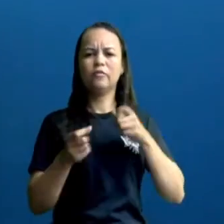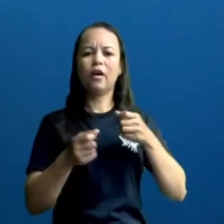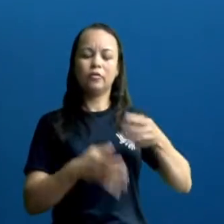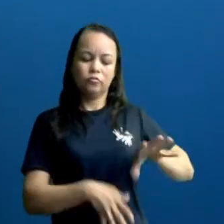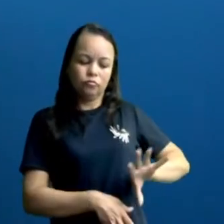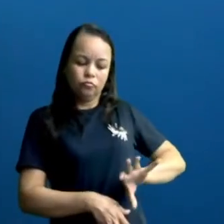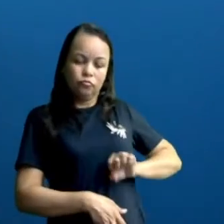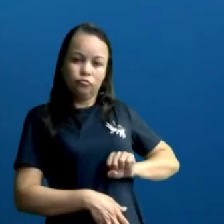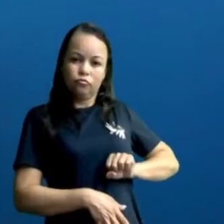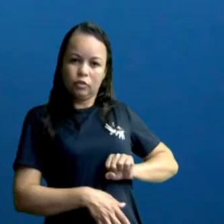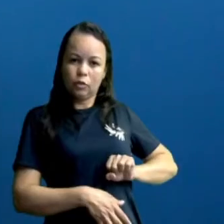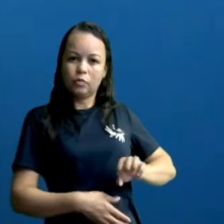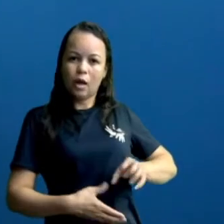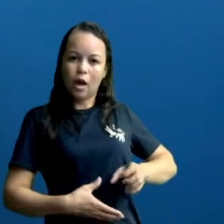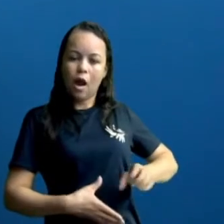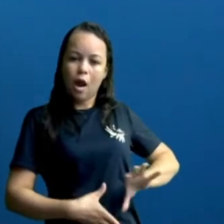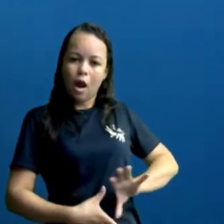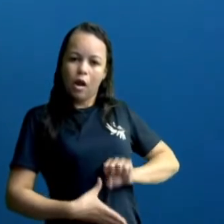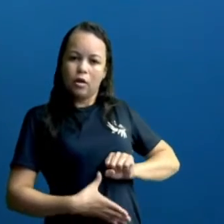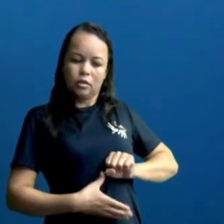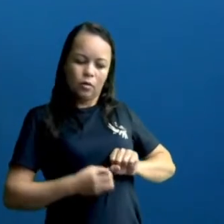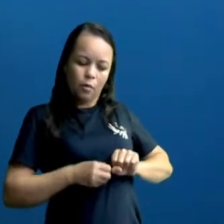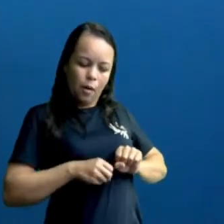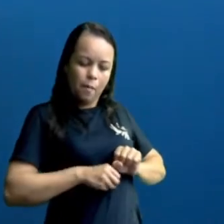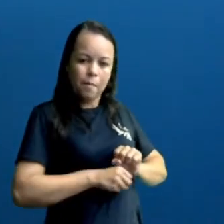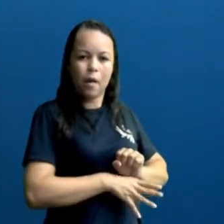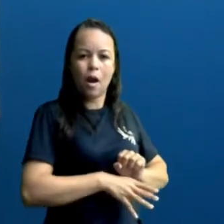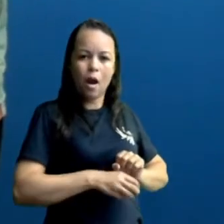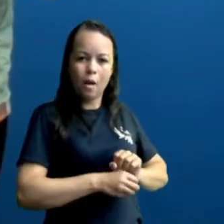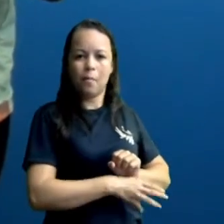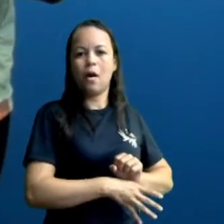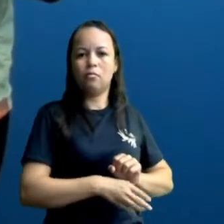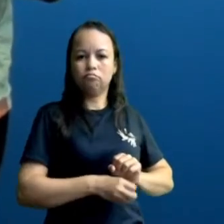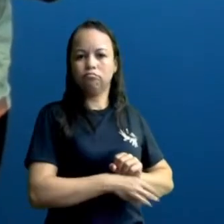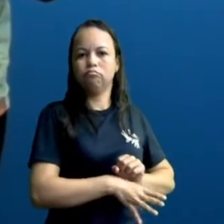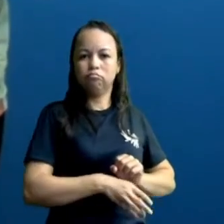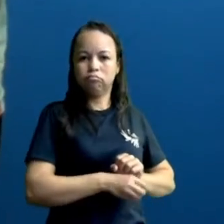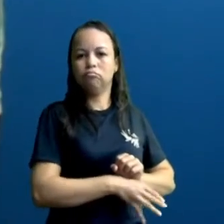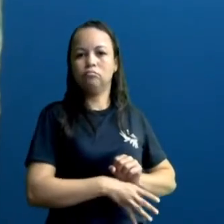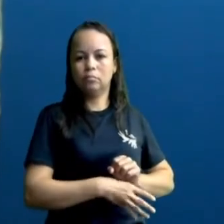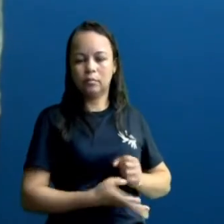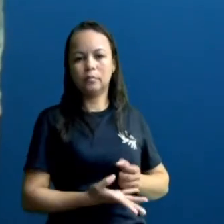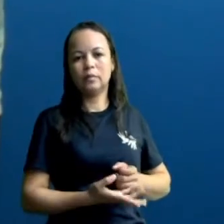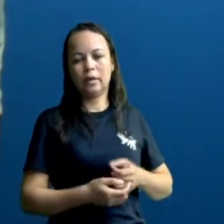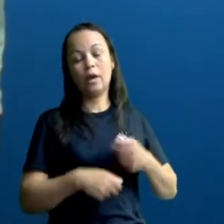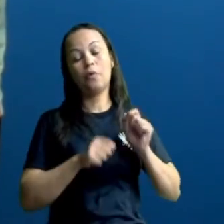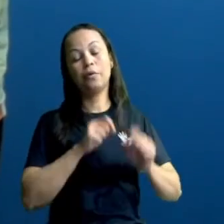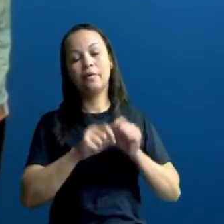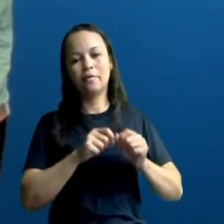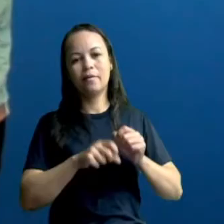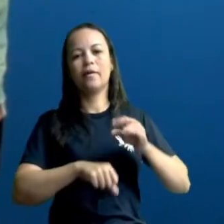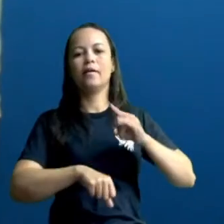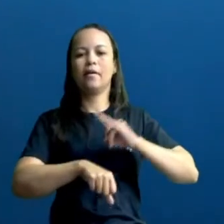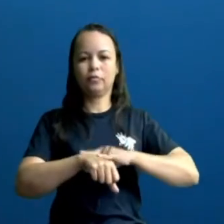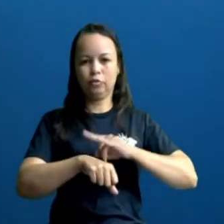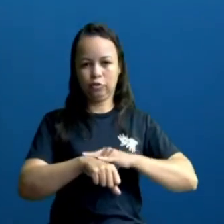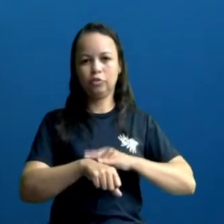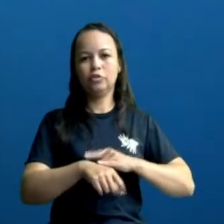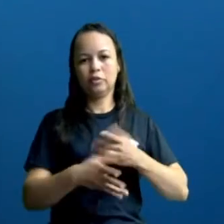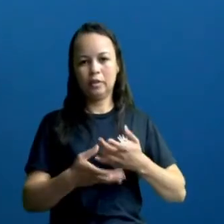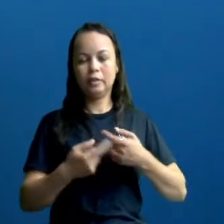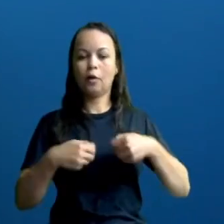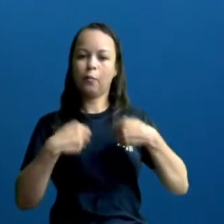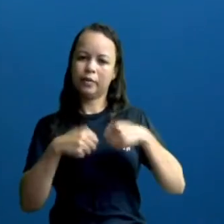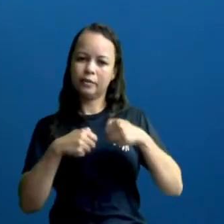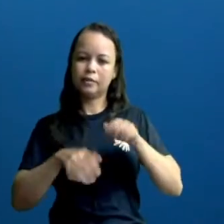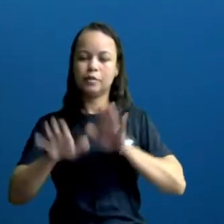vai filtrar aquilo que não é interessante para ser eliminado lá, boa parte dele na urina. Então você vê como o tempo todo está se